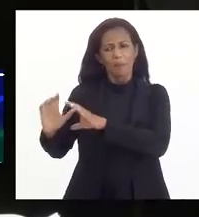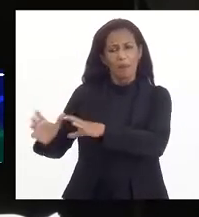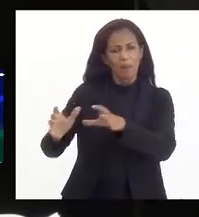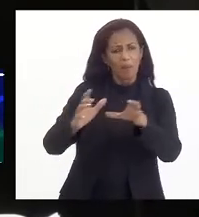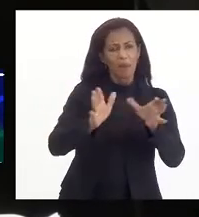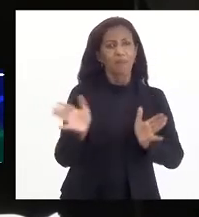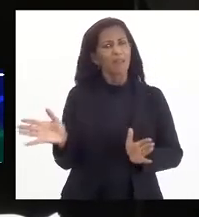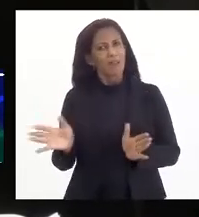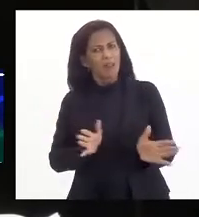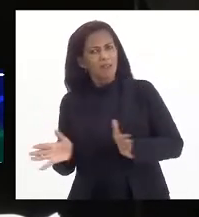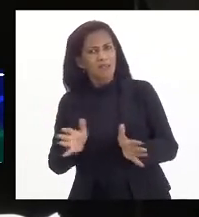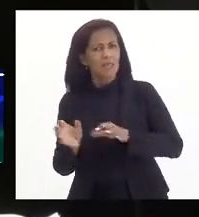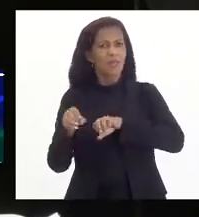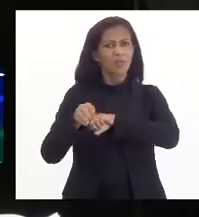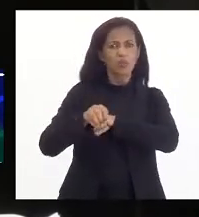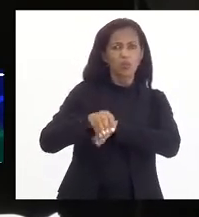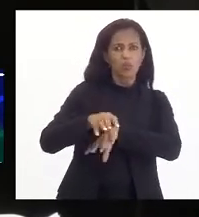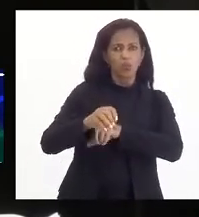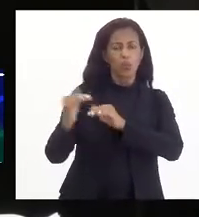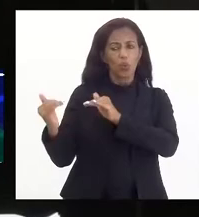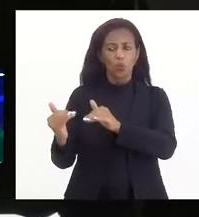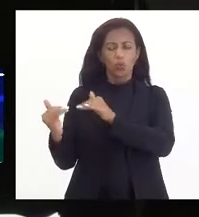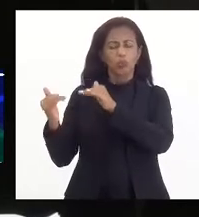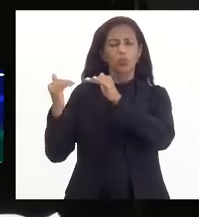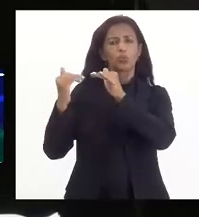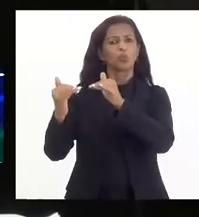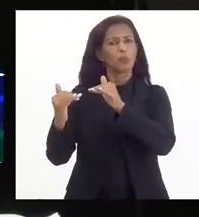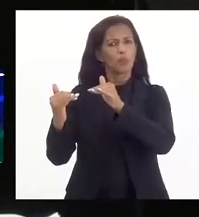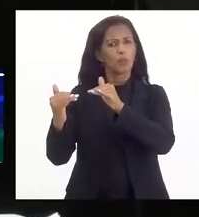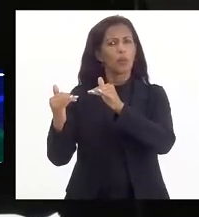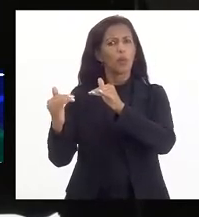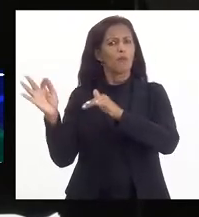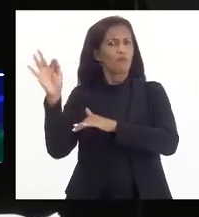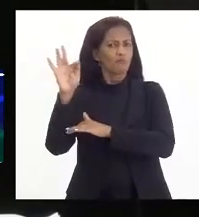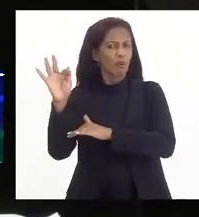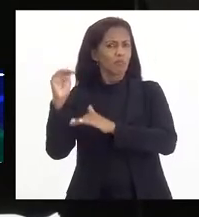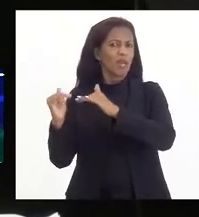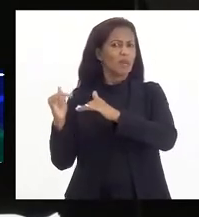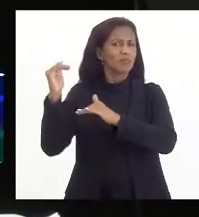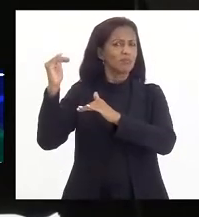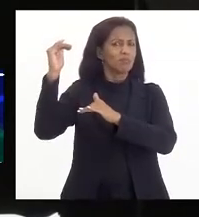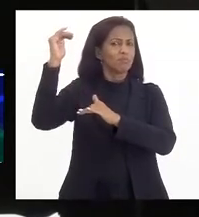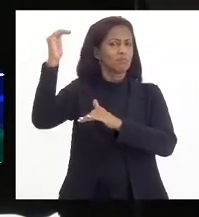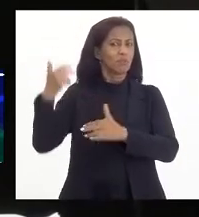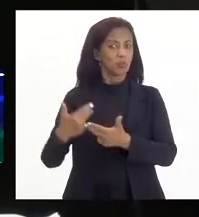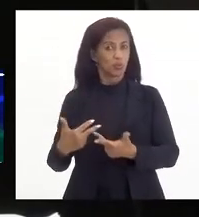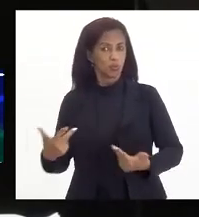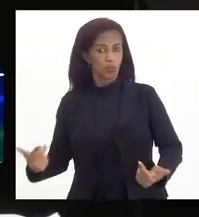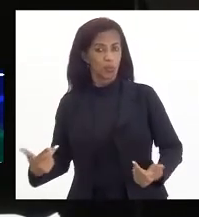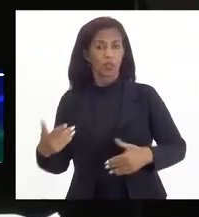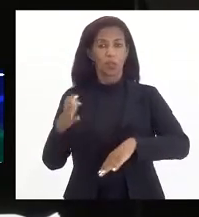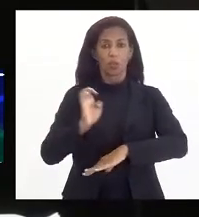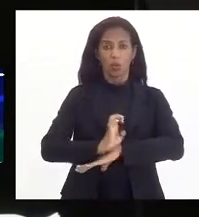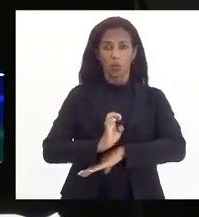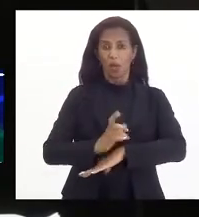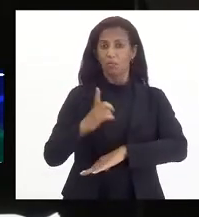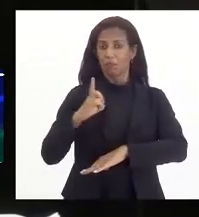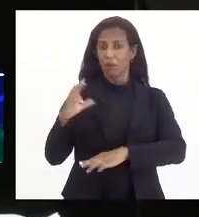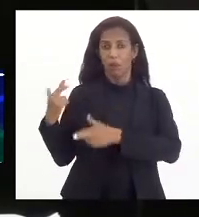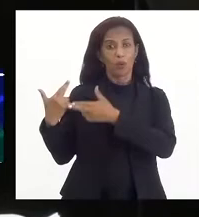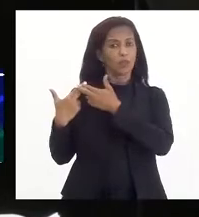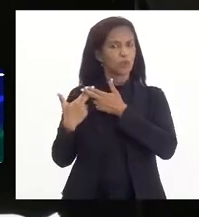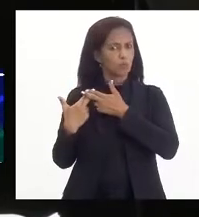tem acesso ao ensino superior de boa qualidade né um espírito superior que o Estado tem como